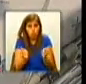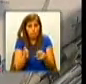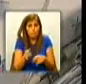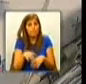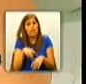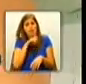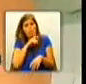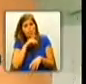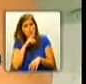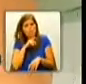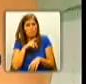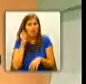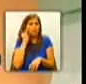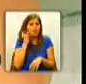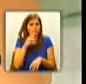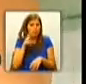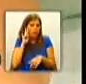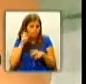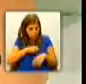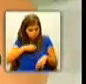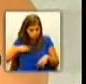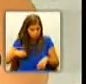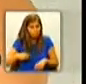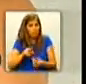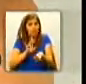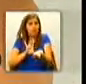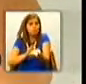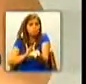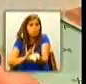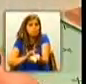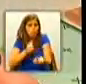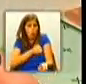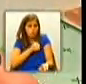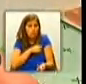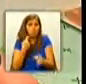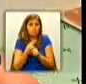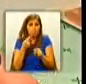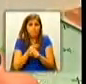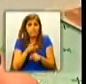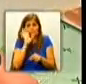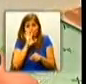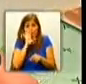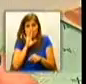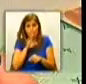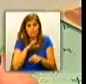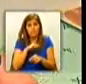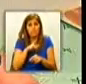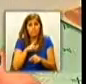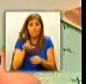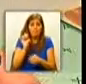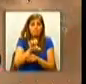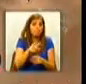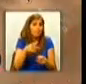desde a auscultação, arritmias, reversão de arritmias. Pode-se, ao administrar os fármacos, e ver qual é a reação.